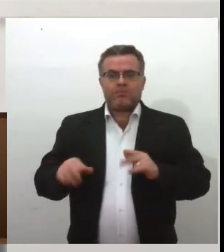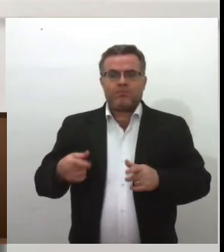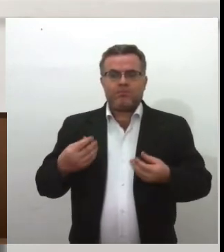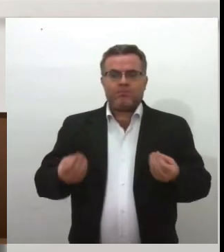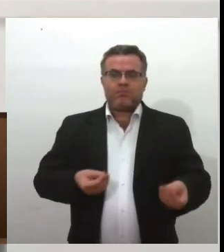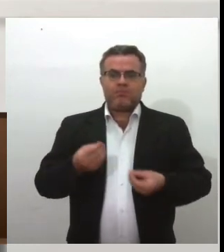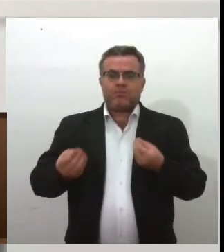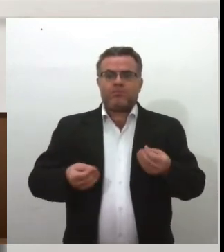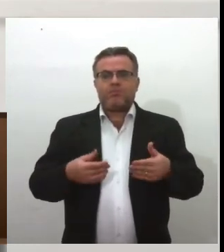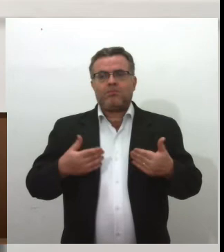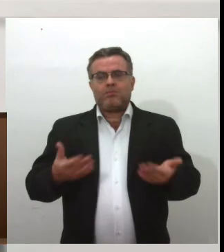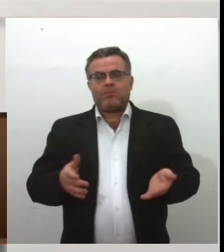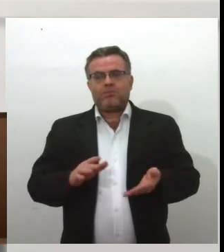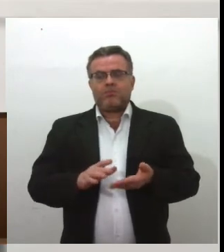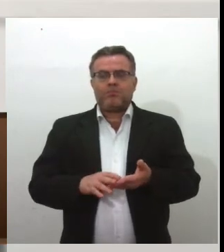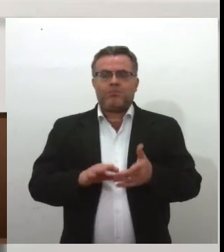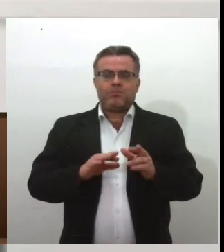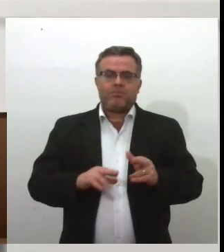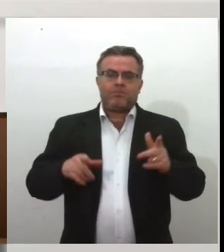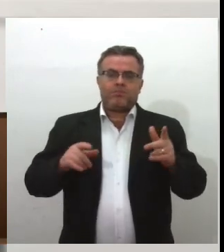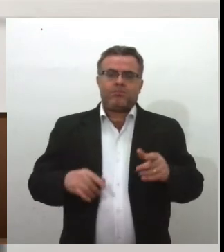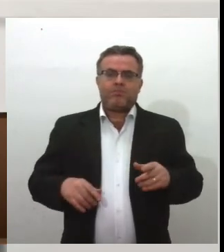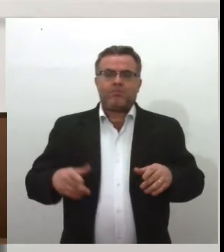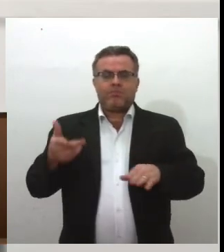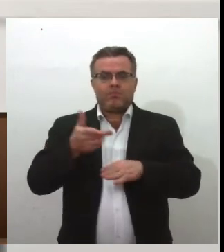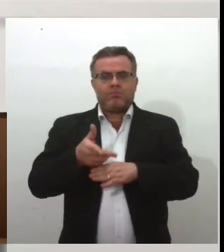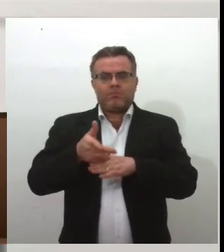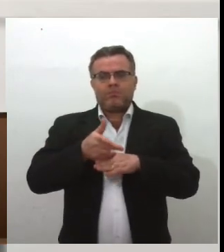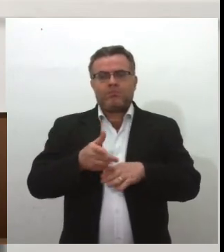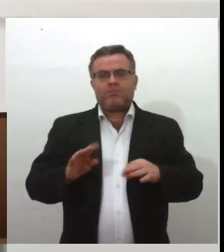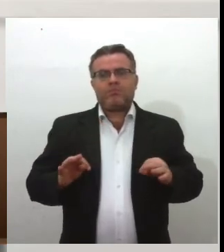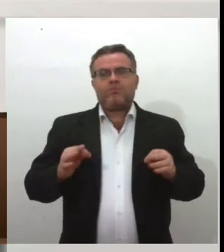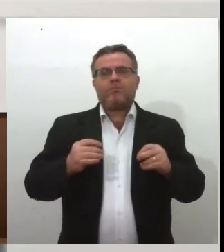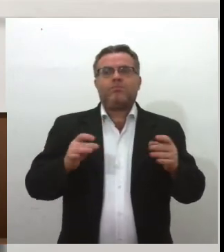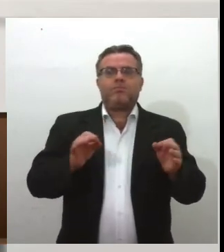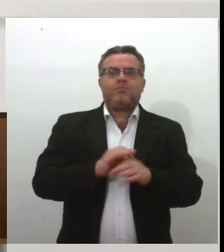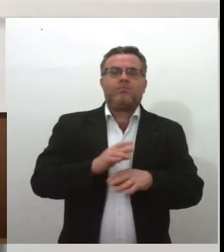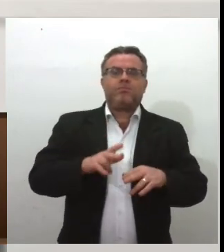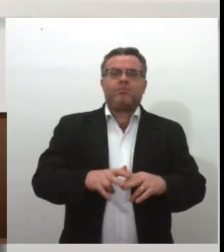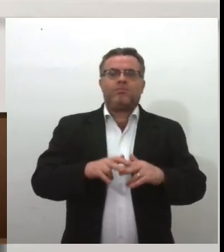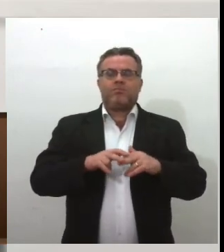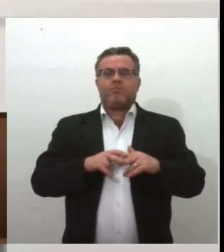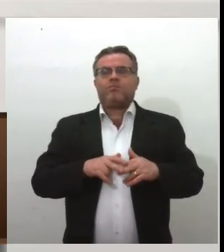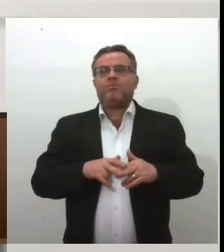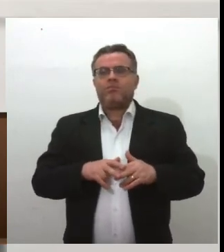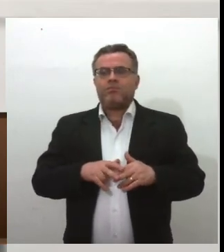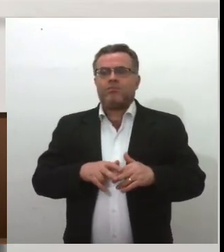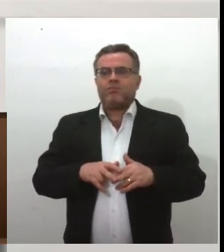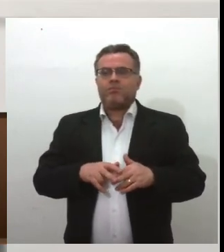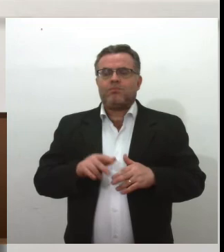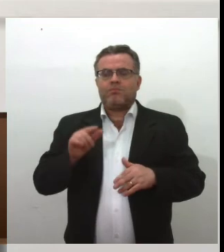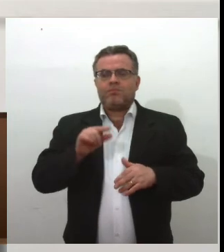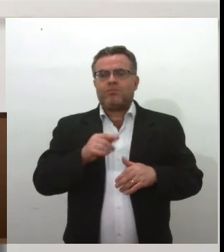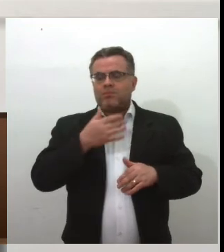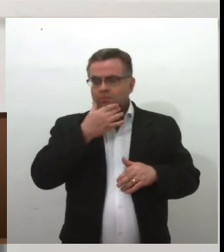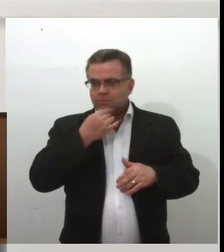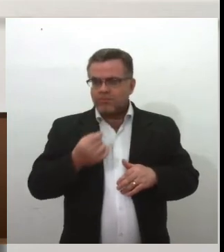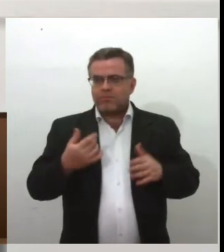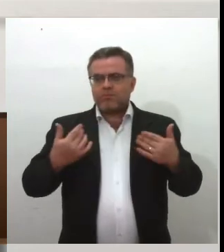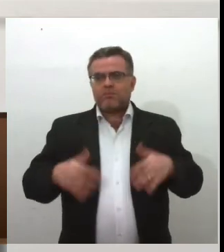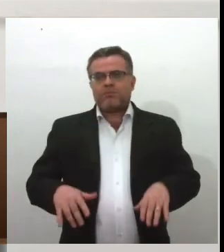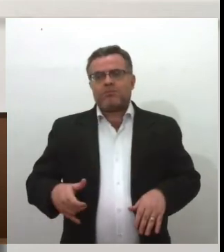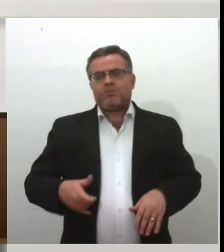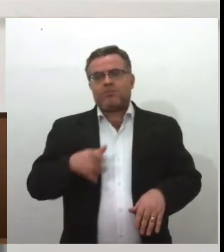a laser. Tem vídeos, enfim. Então, esse homem, de